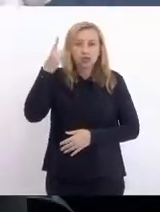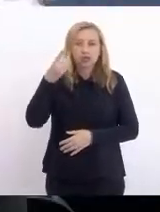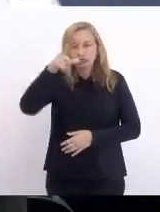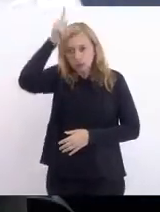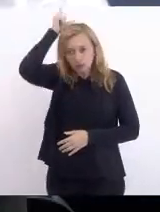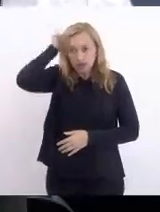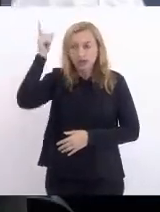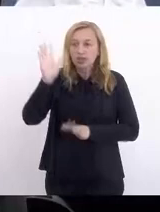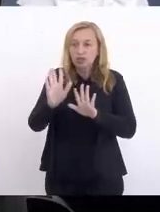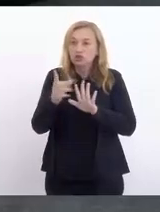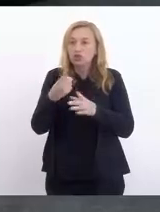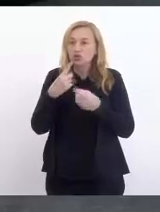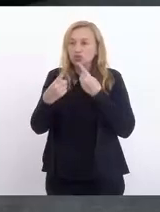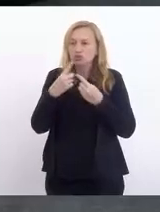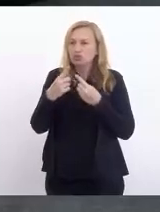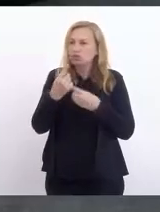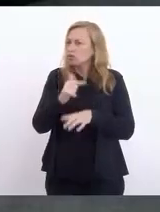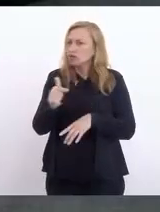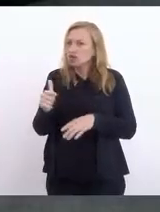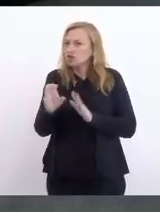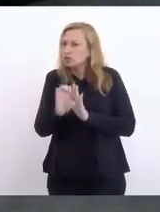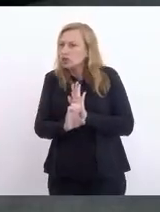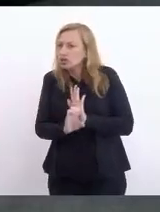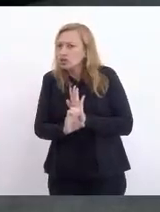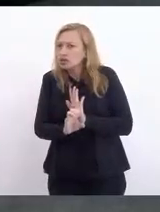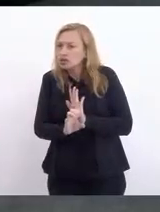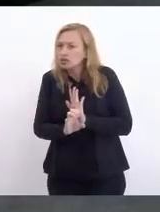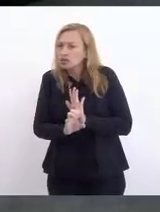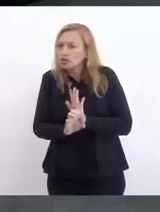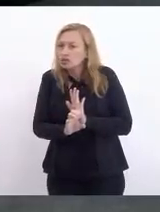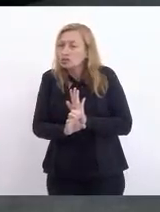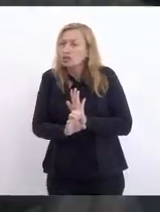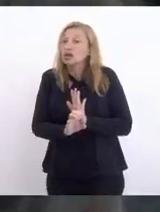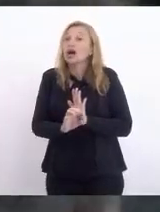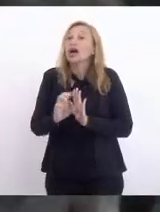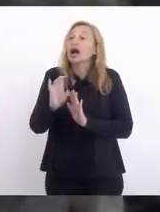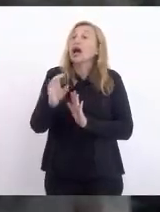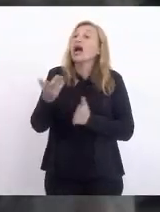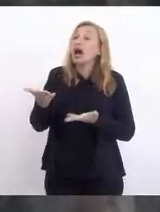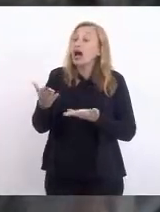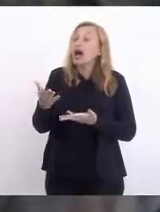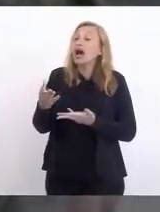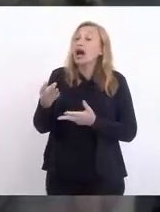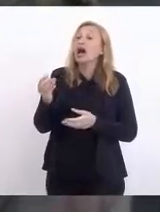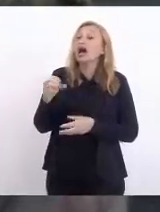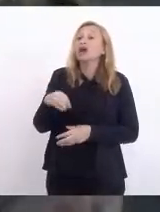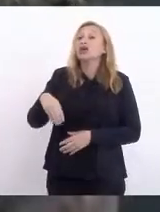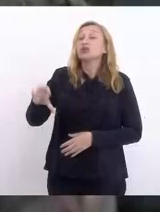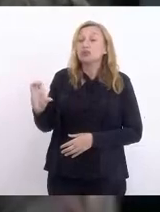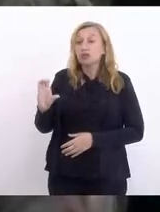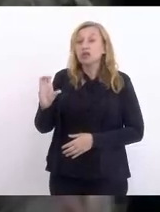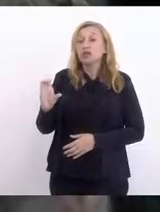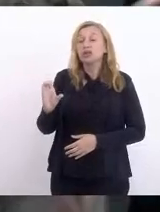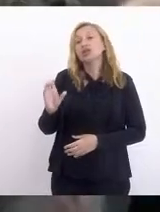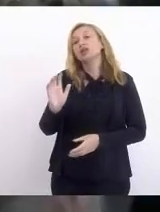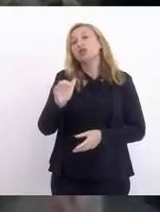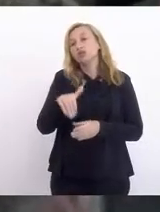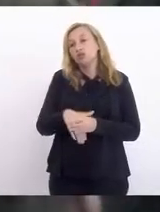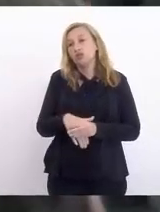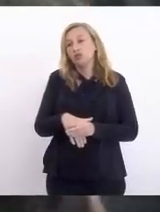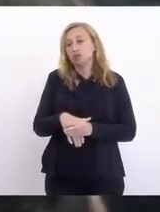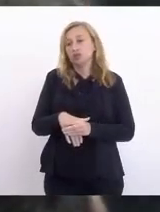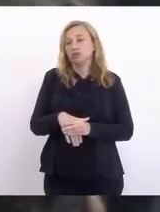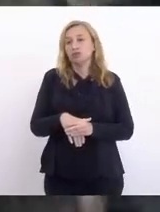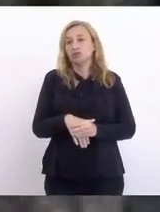eu não preciso saber não há emendas não é mesmo não é mesmo né porque o me que deu o fora favorável independente o